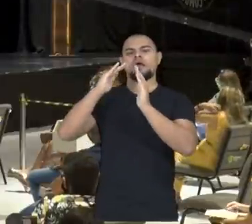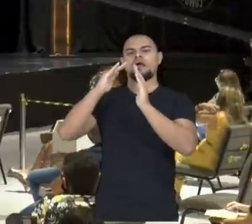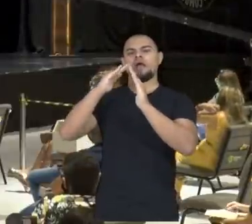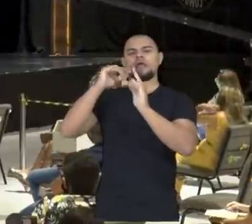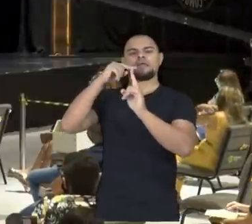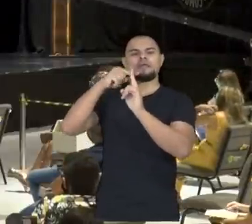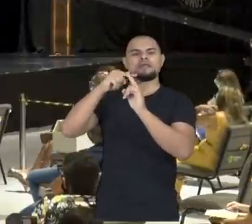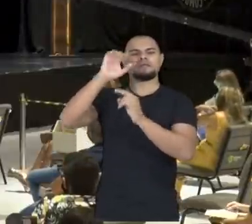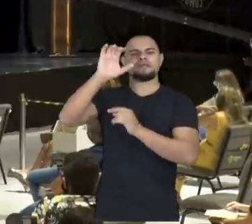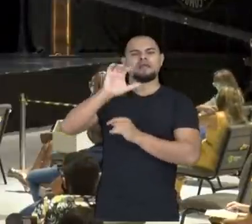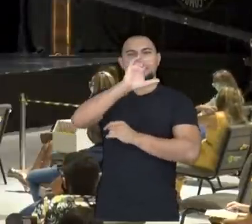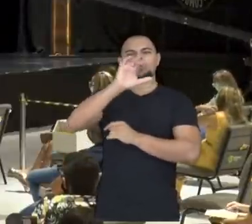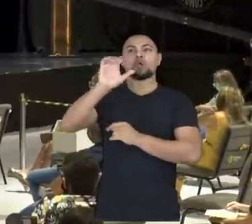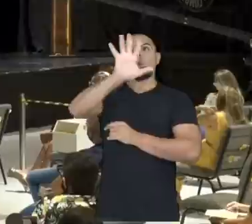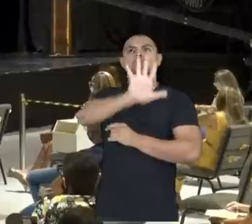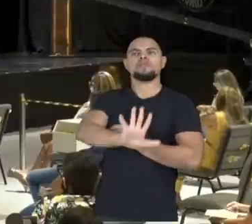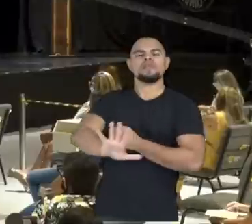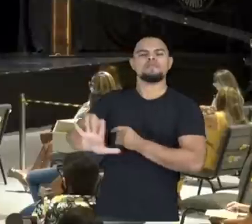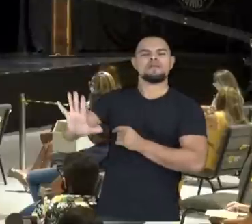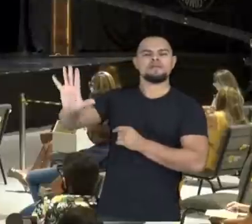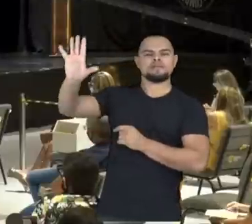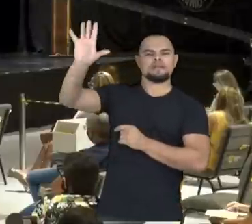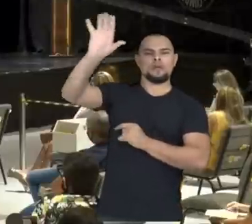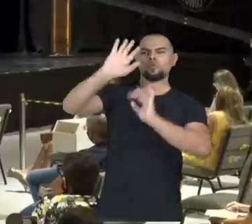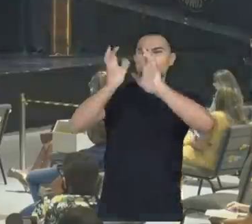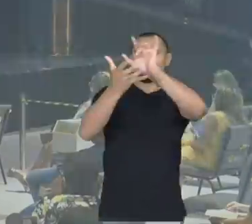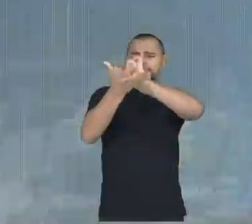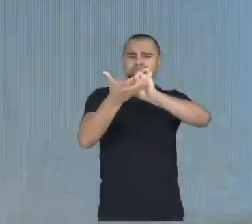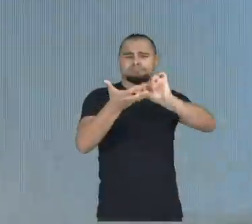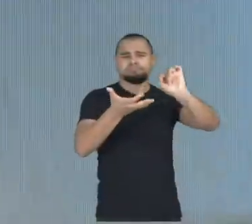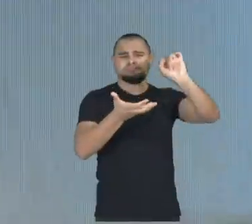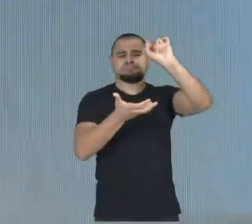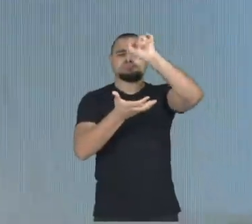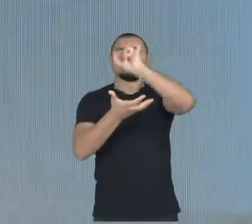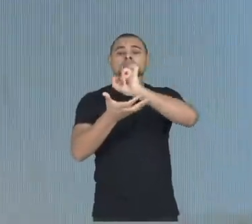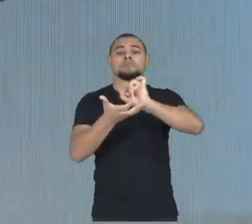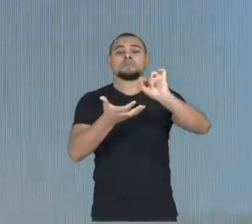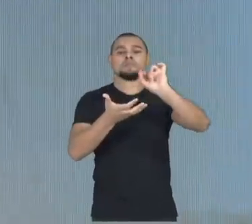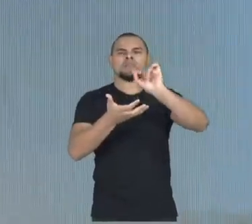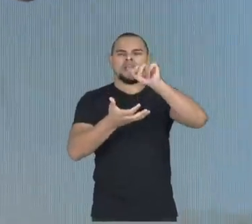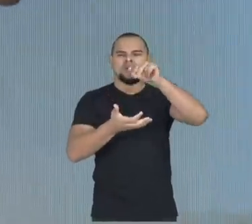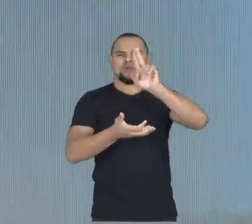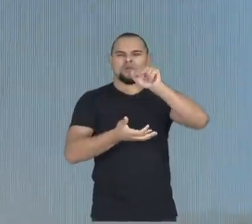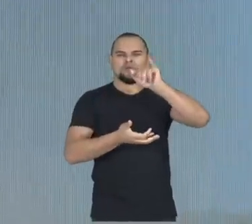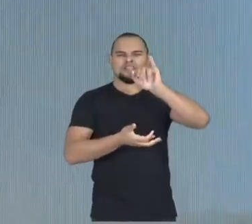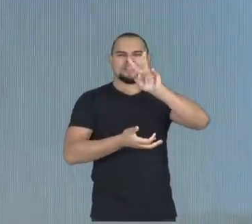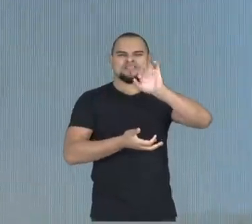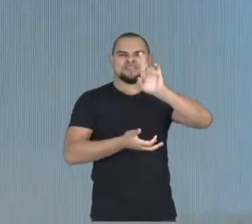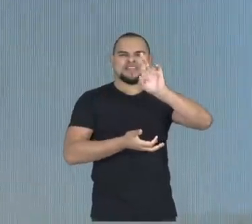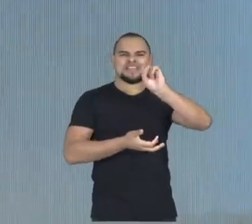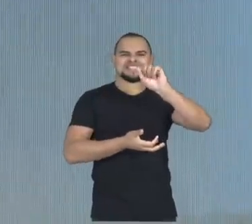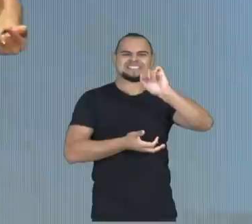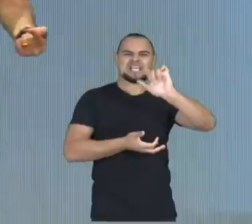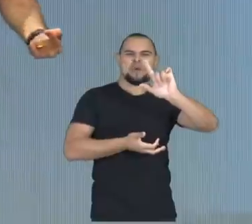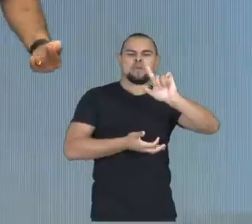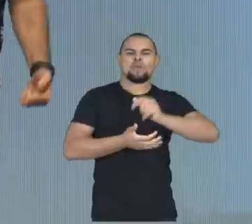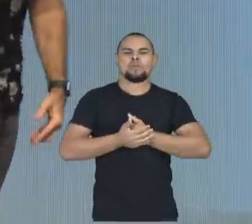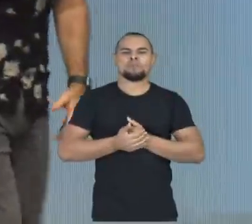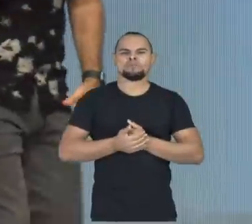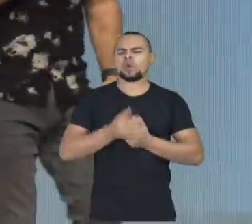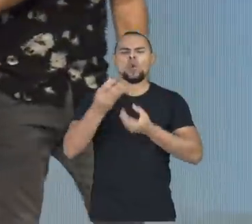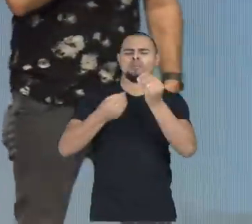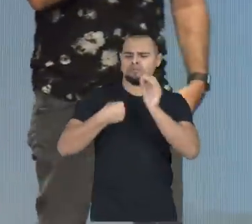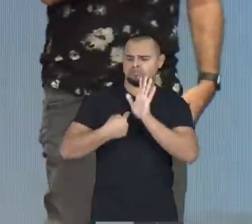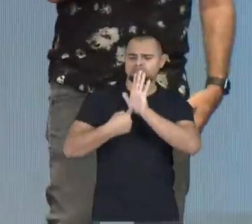Como a igreja universal de Jesus espalhada na face da terra. Qual é a maneira que Deus escolheu para expressar a